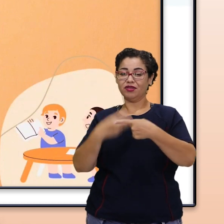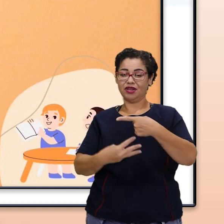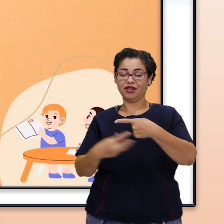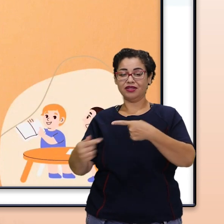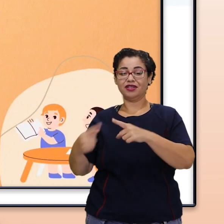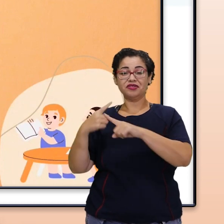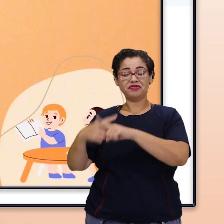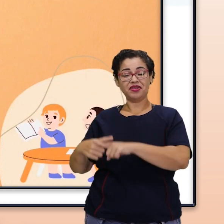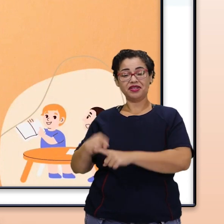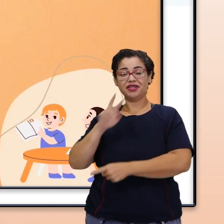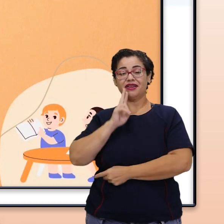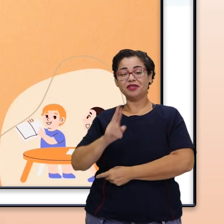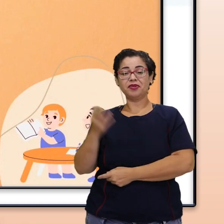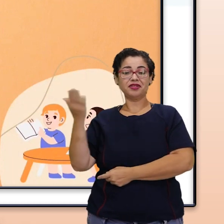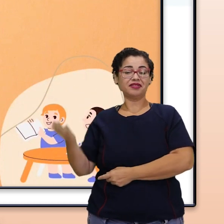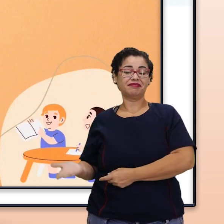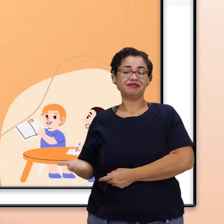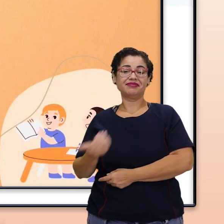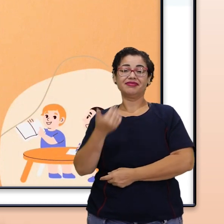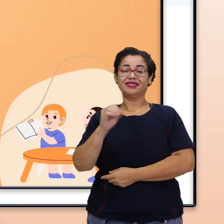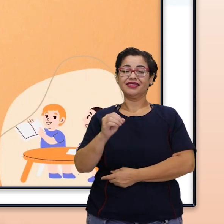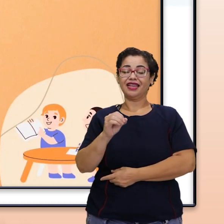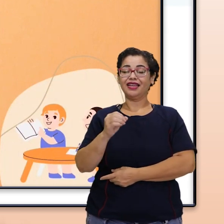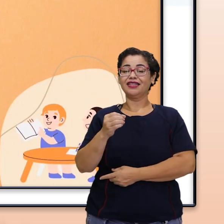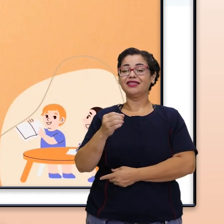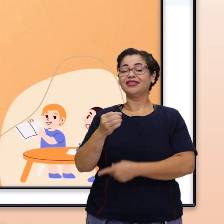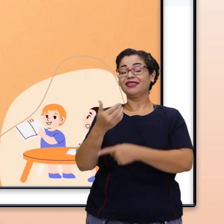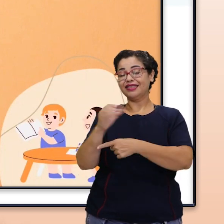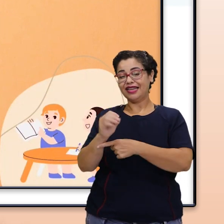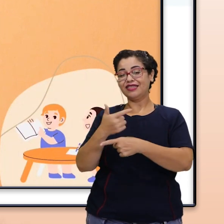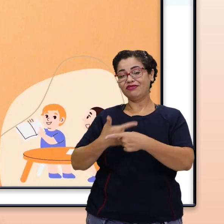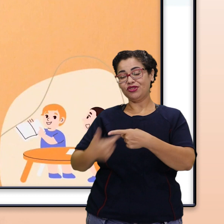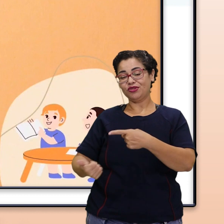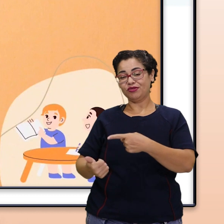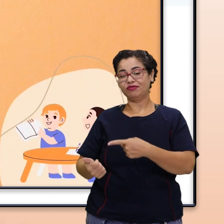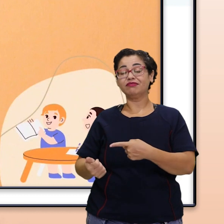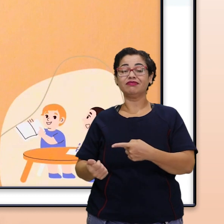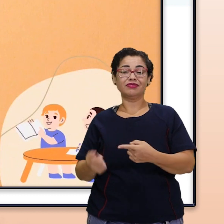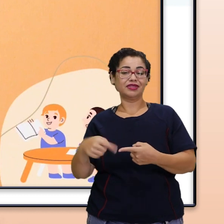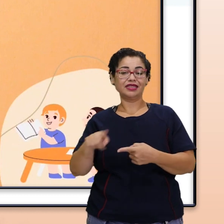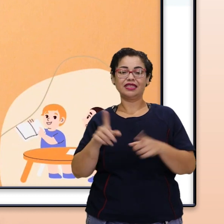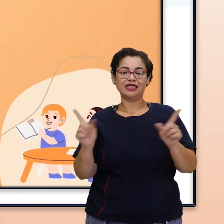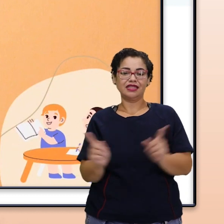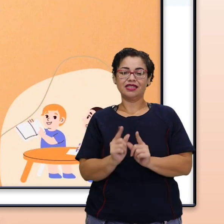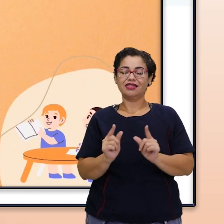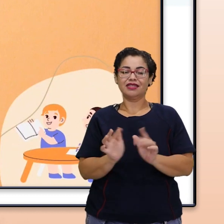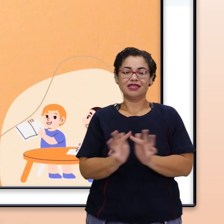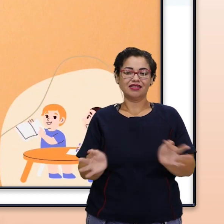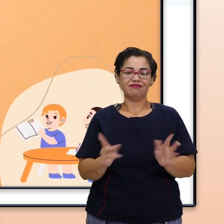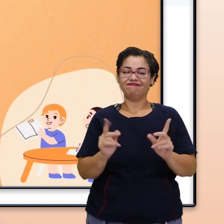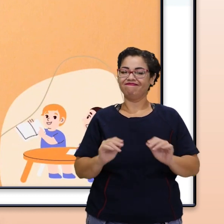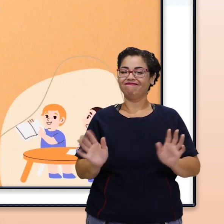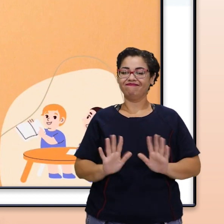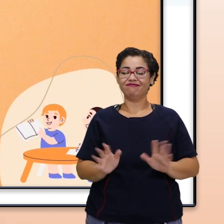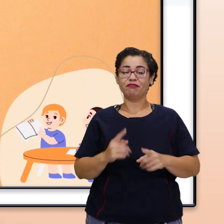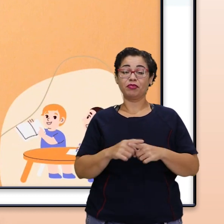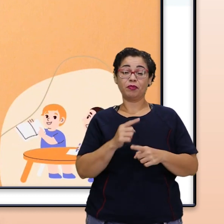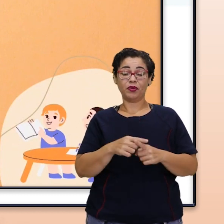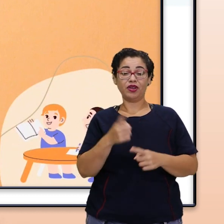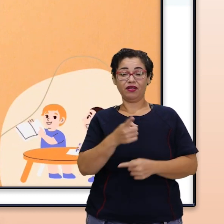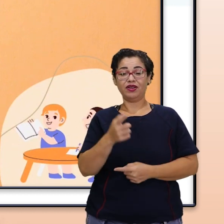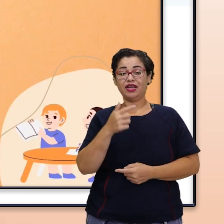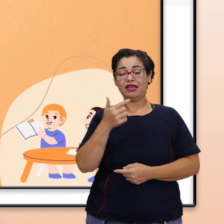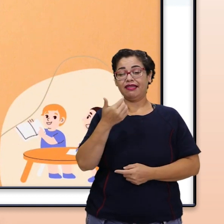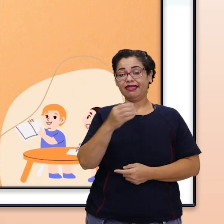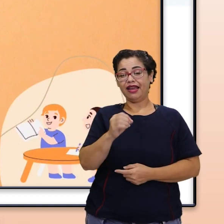e 3 por 7. O resultado é 10/21. Nesse caso, não é possível simplificar, já que o único